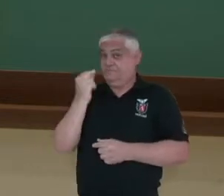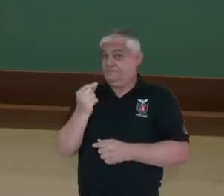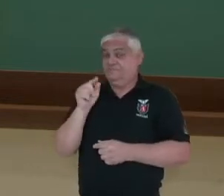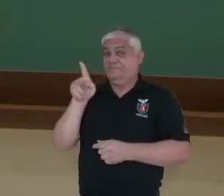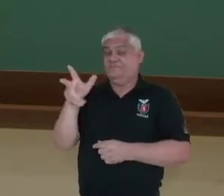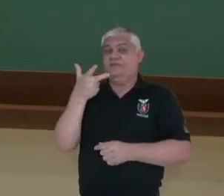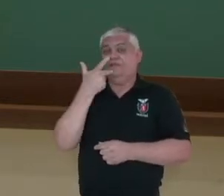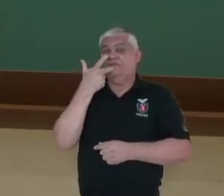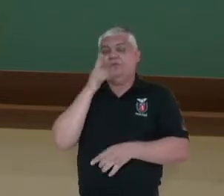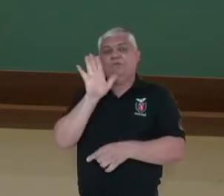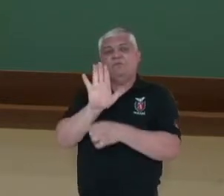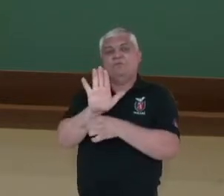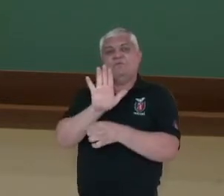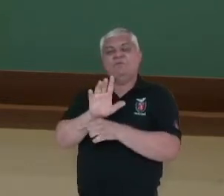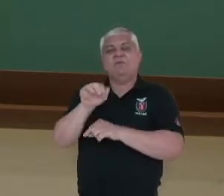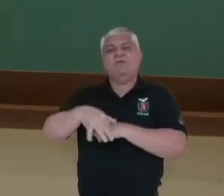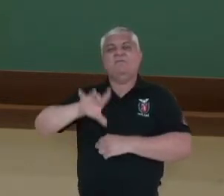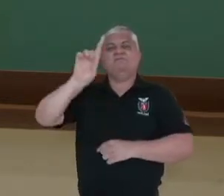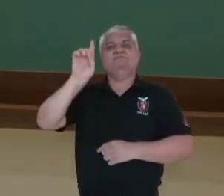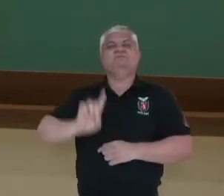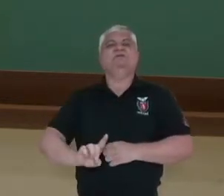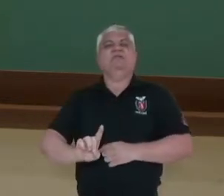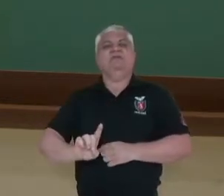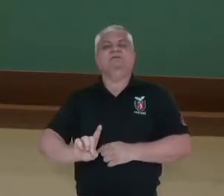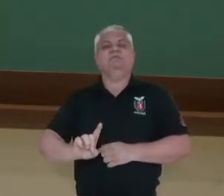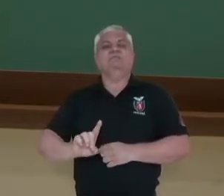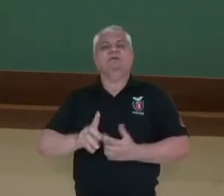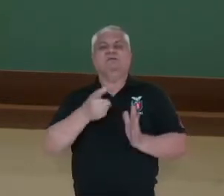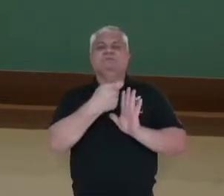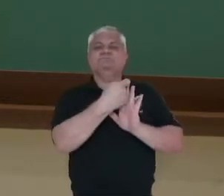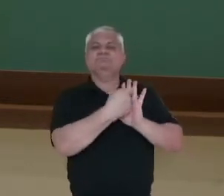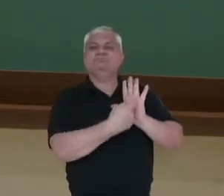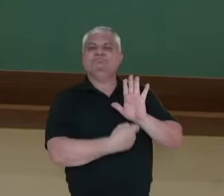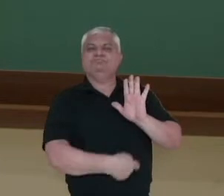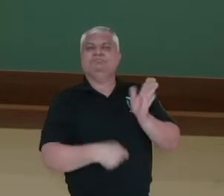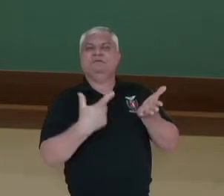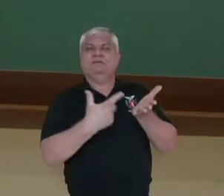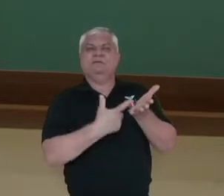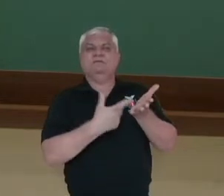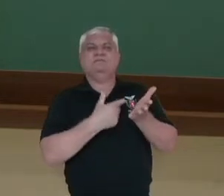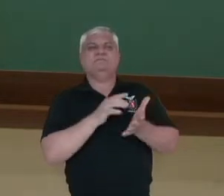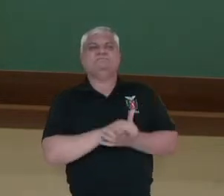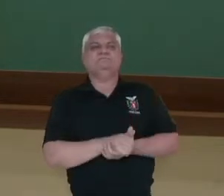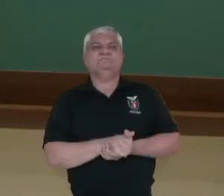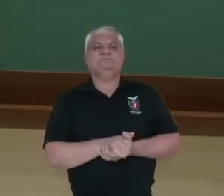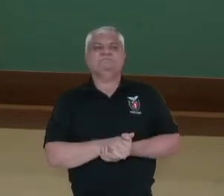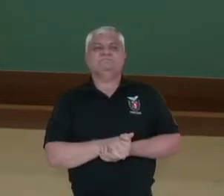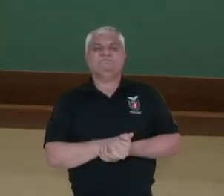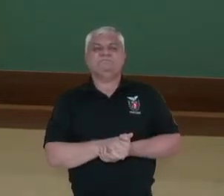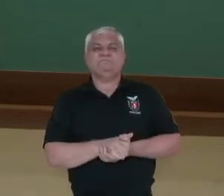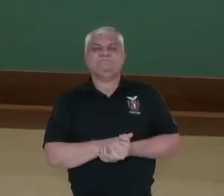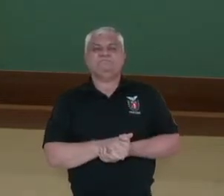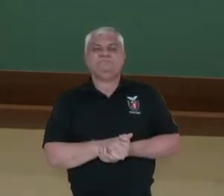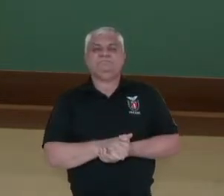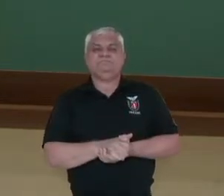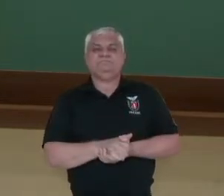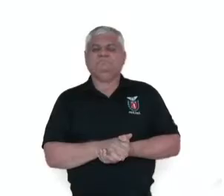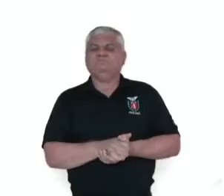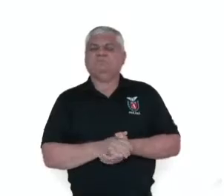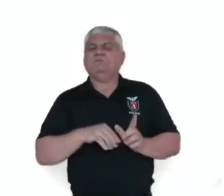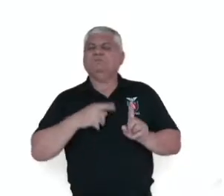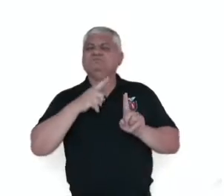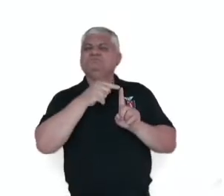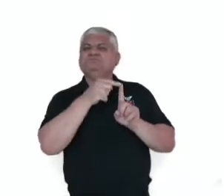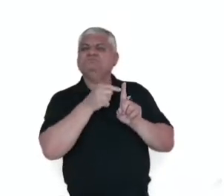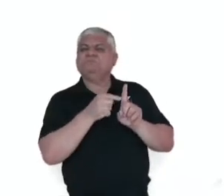muito, por exemplo, para o direito quando escreve O Espírito das Leis. Formas de poder. Então, Montesquieu